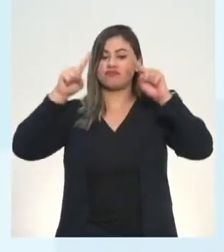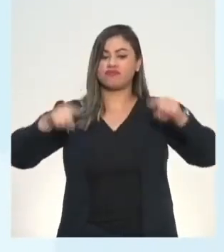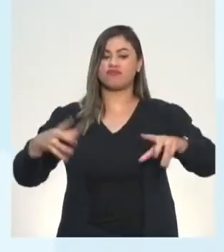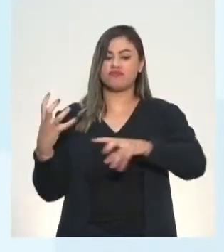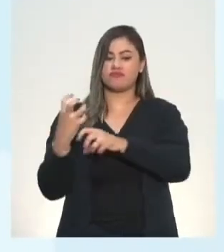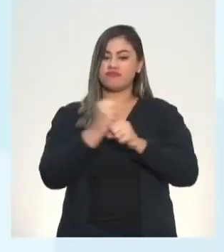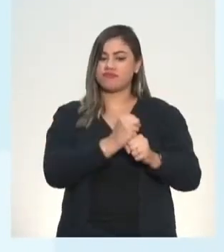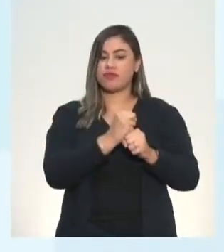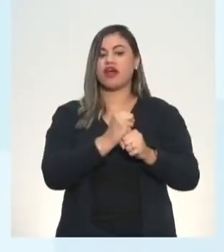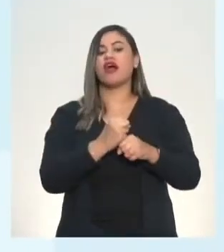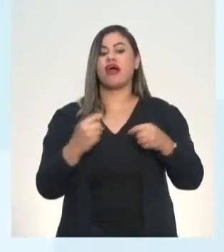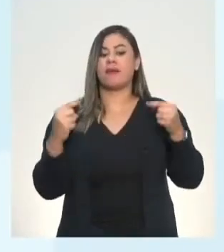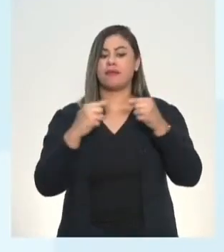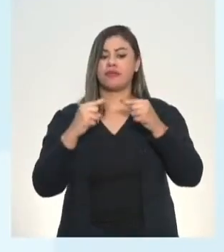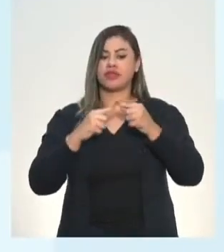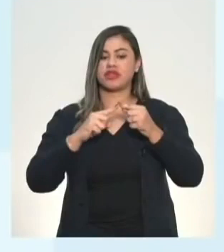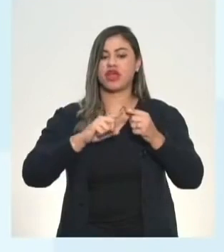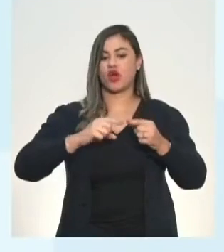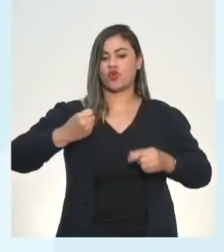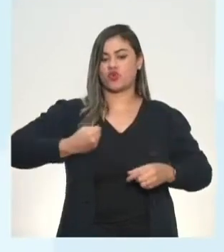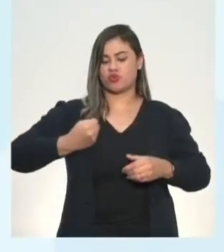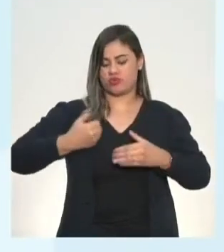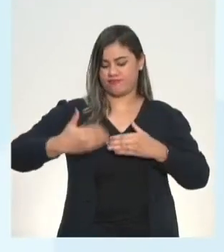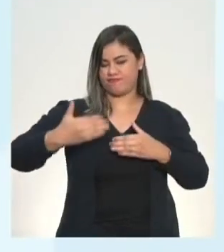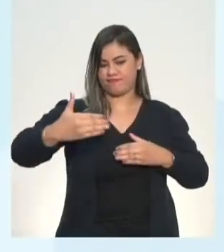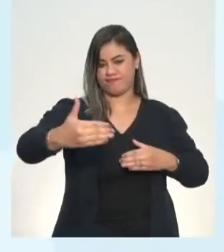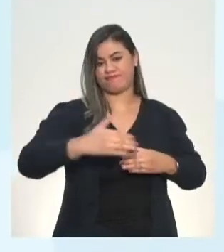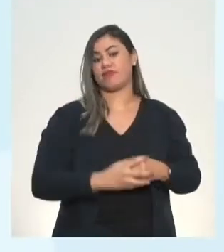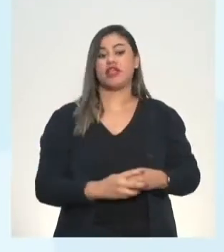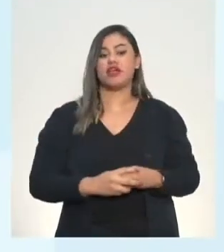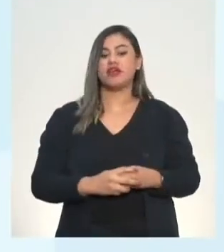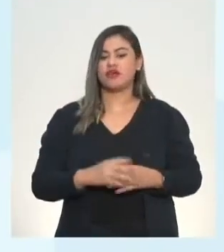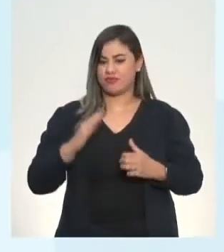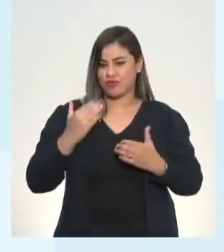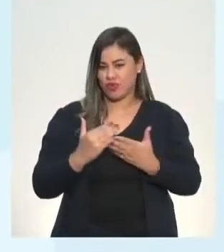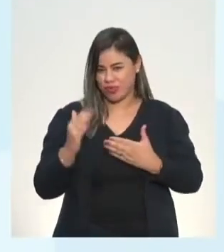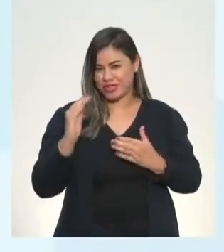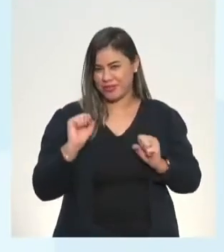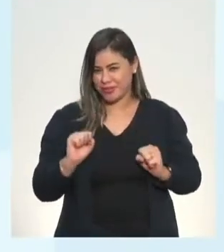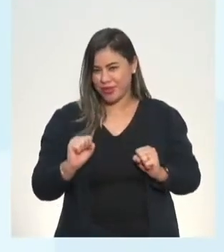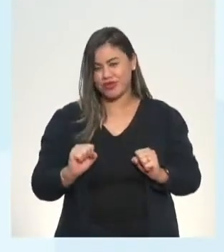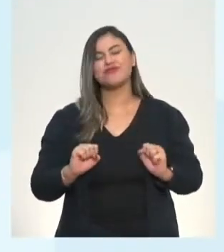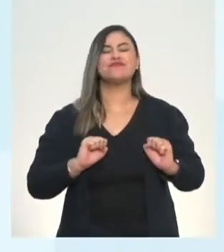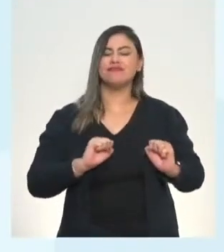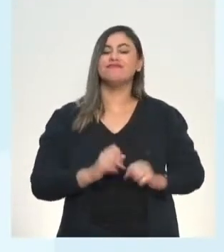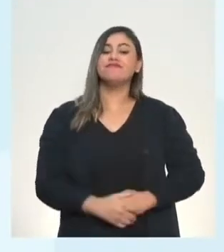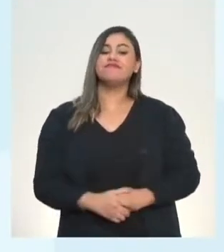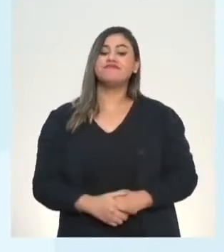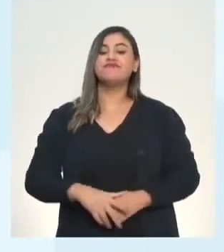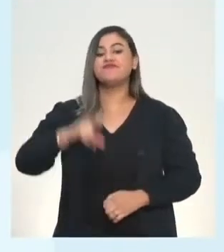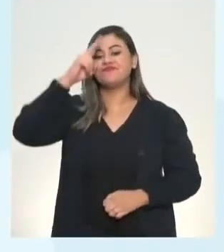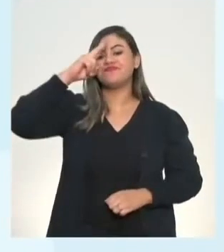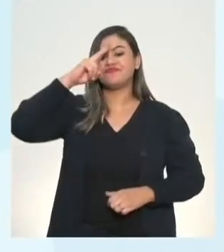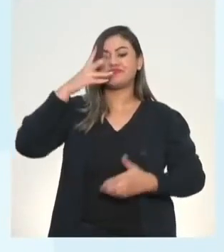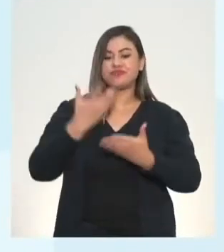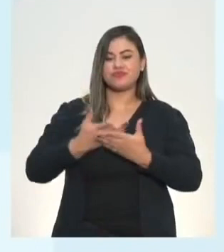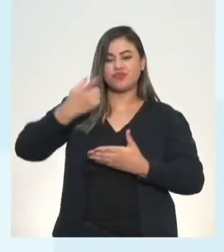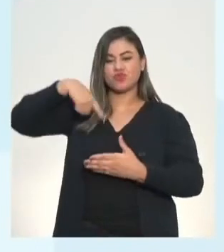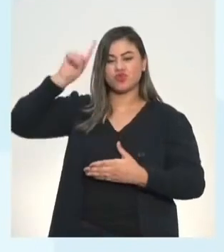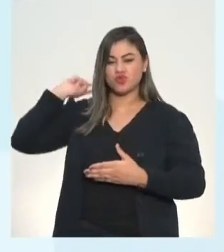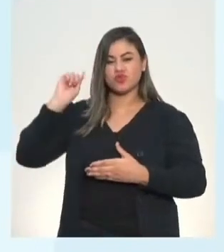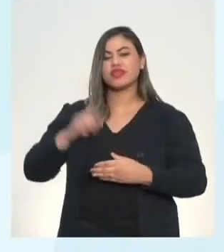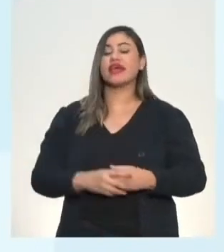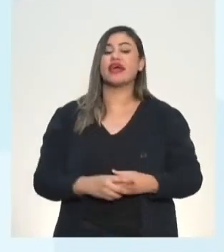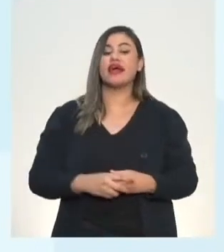da regularidade de uma sequência numérica. Vamos começar, Vi? Bora. Vamos relembrar um pouquinho da aula de ontem? Então,